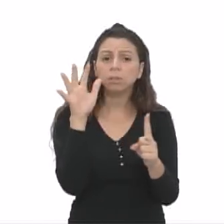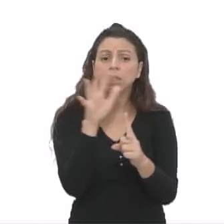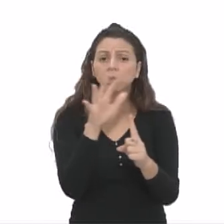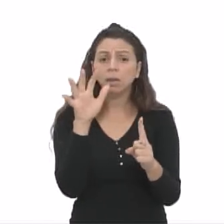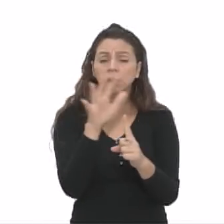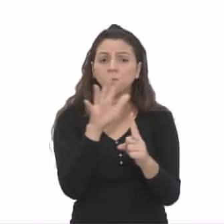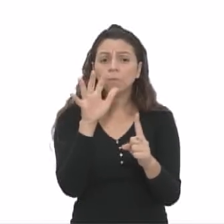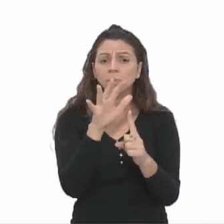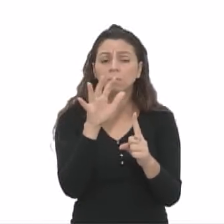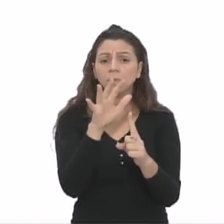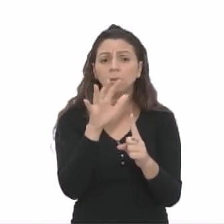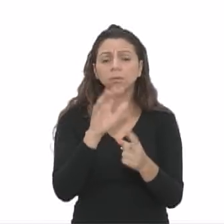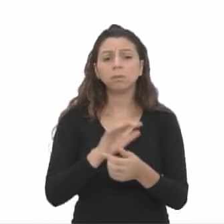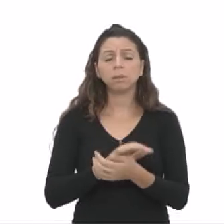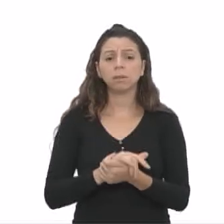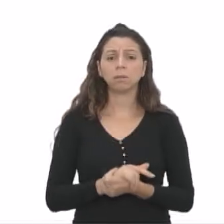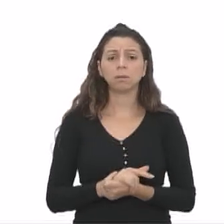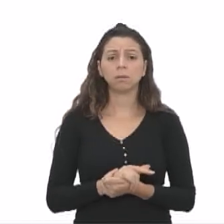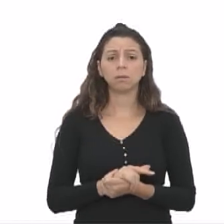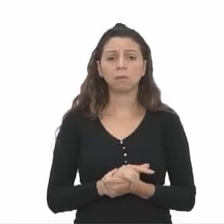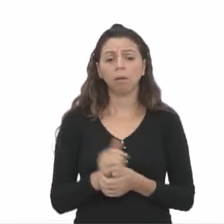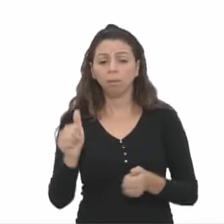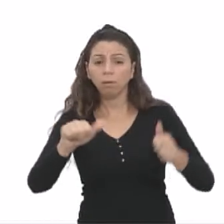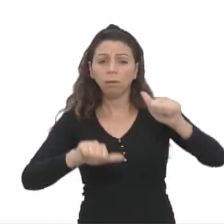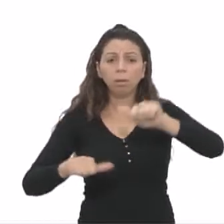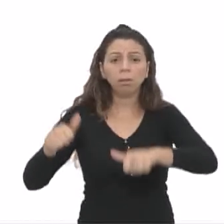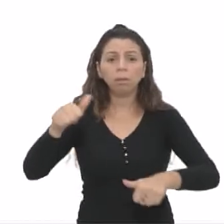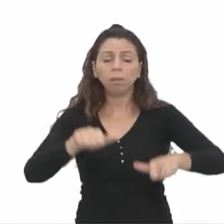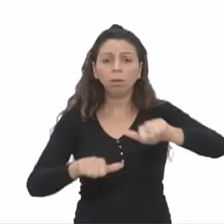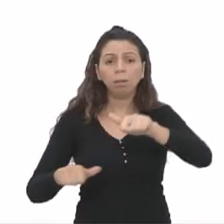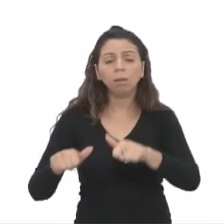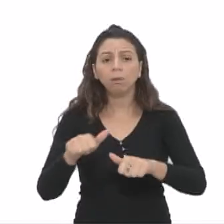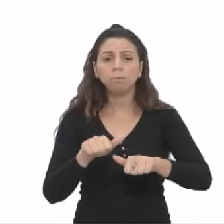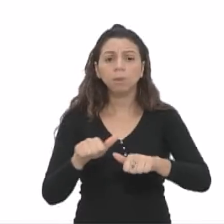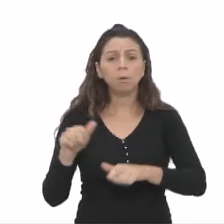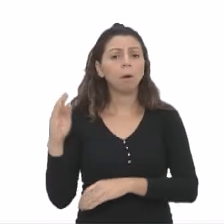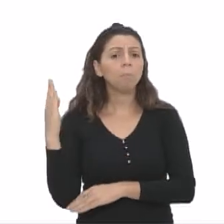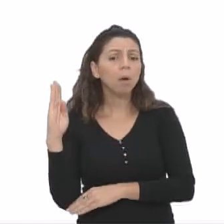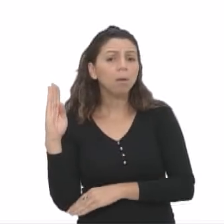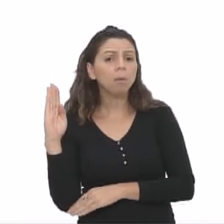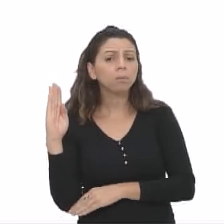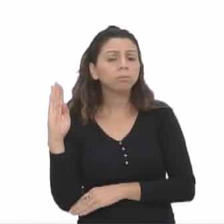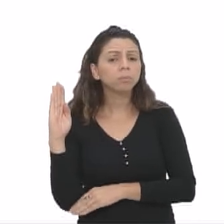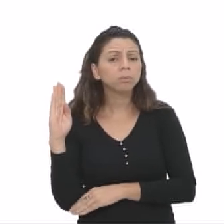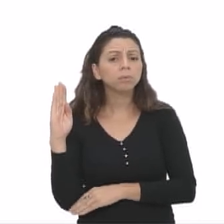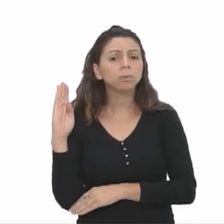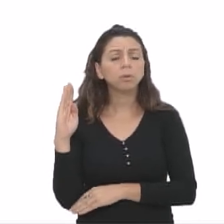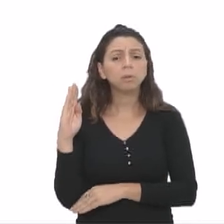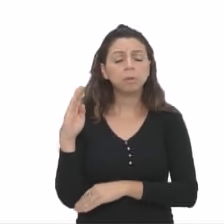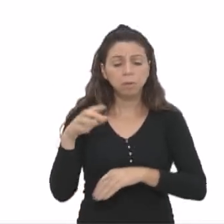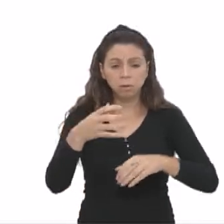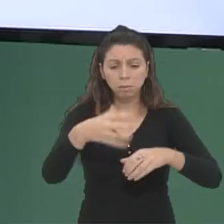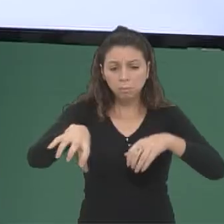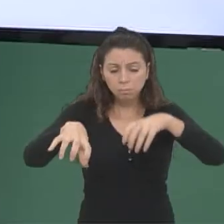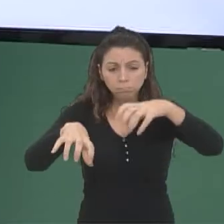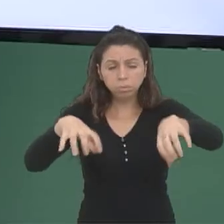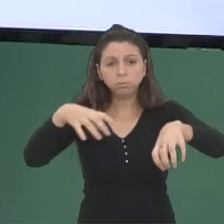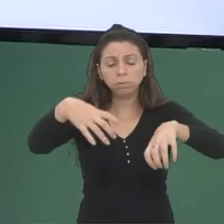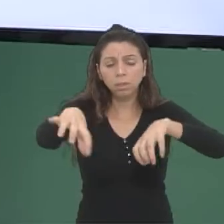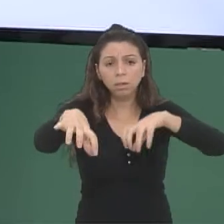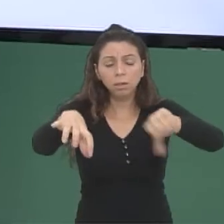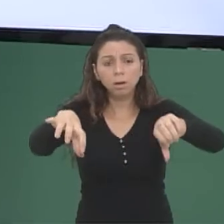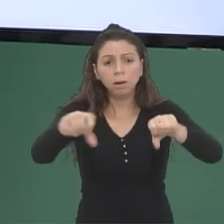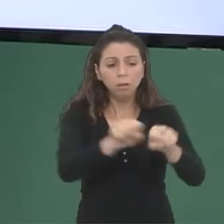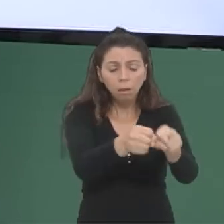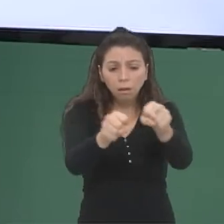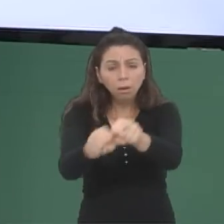já falamos sobre isso, químicos e biológicos, separando e decompondo as rochas,